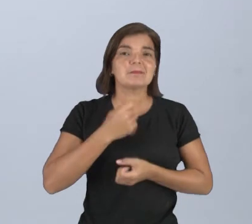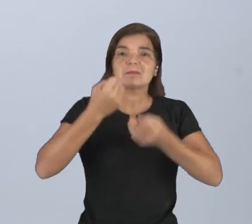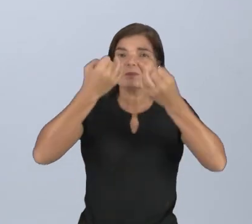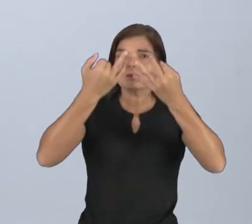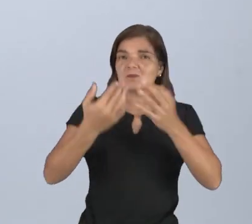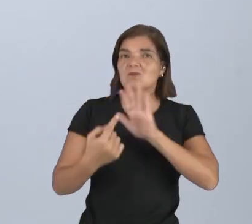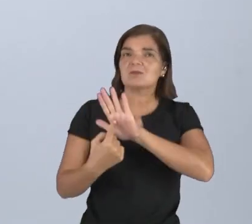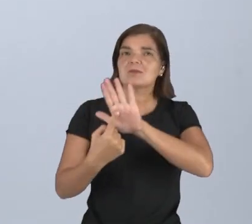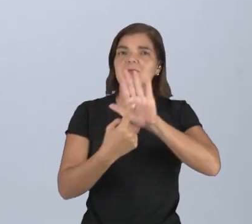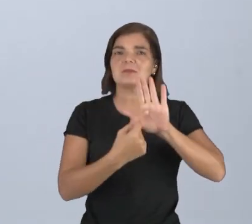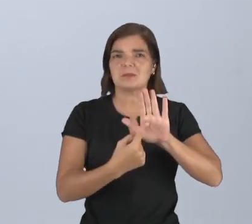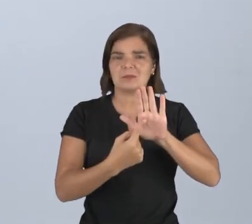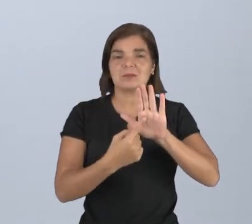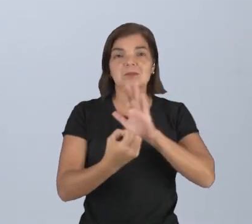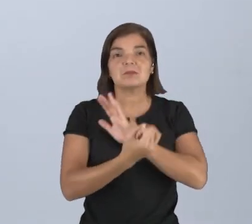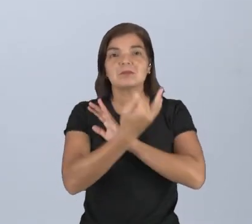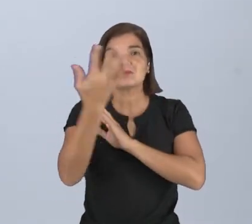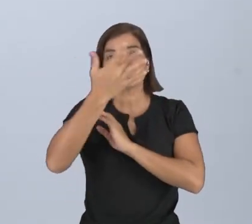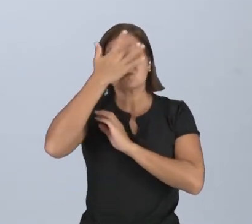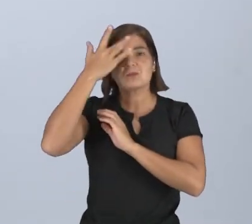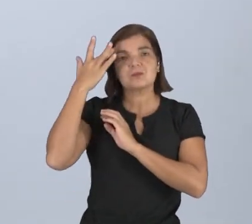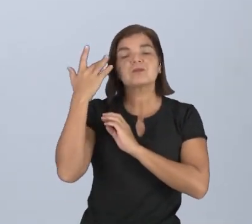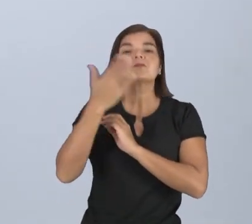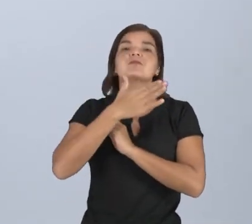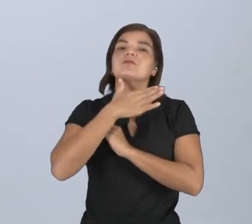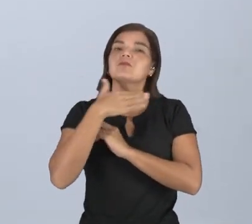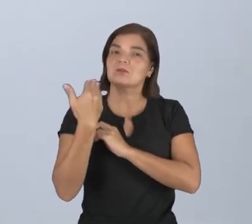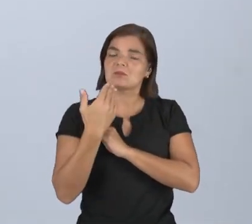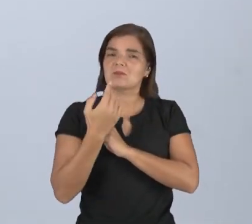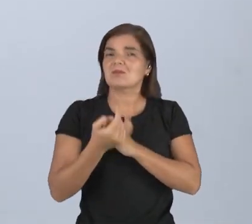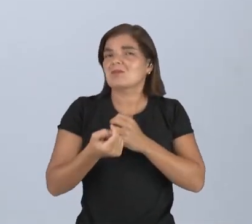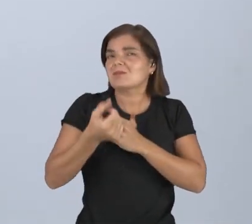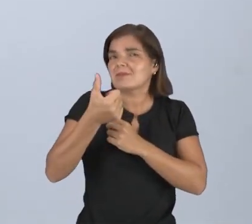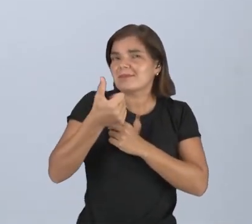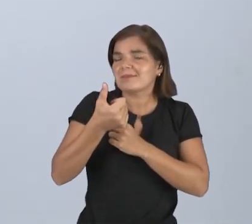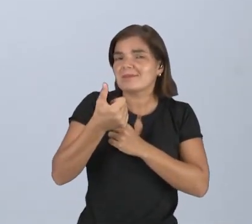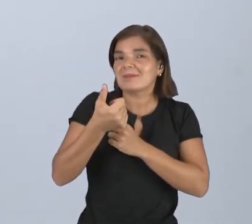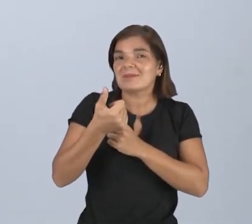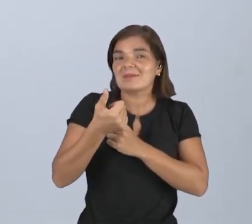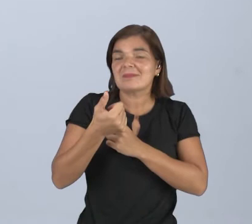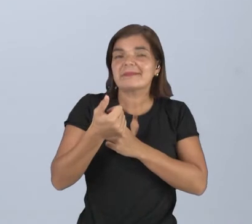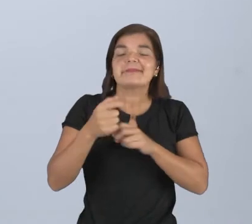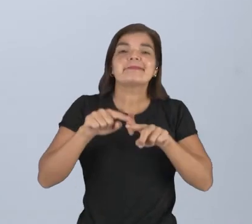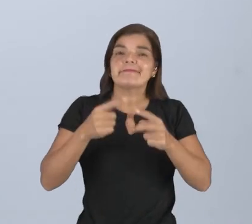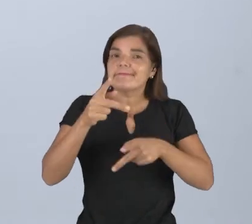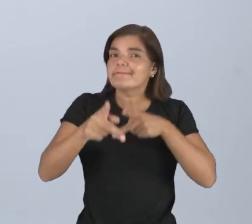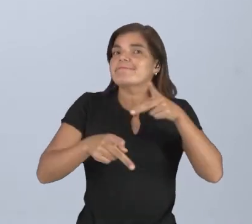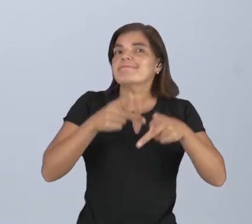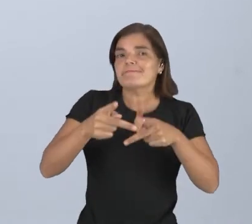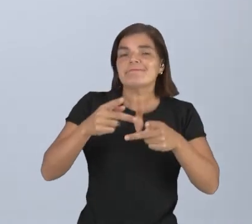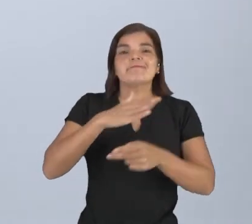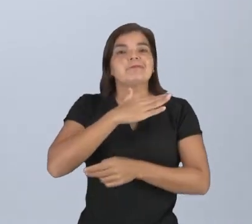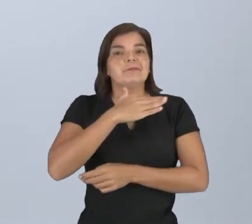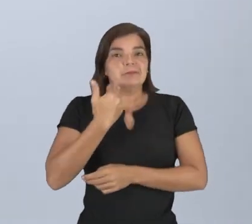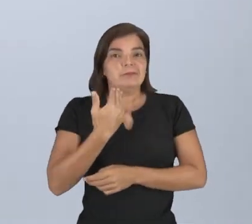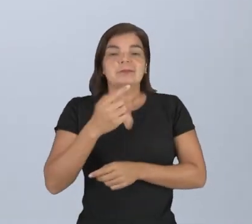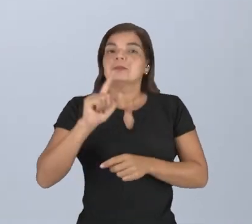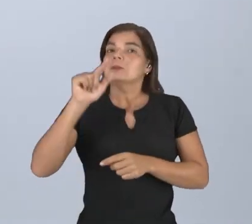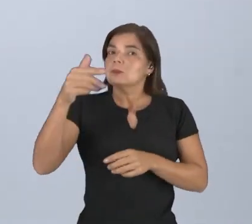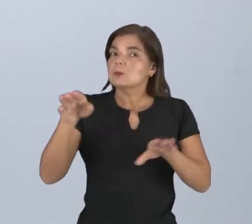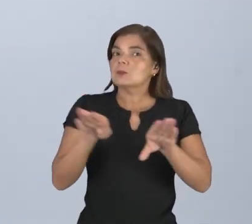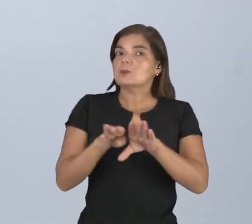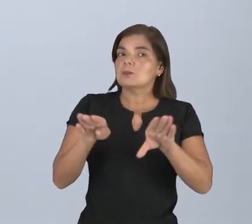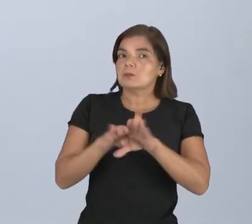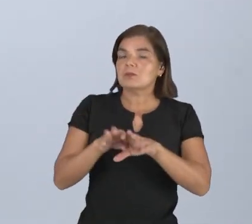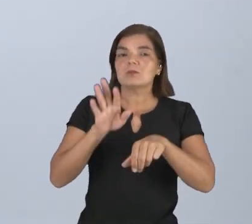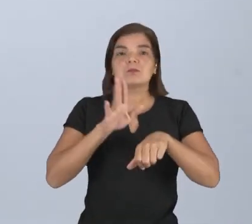relatos que mostram aí a quantidade de pessoas mortas, né? Quase um terço da população foi dizimada. E outra questão